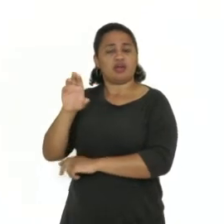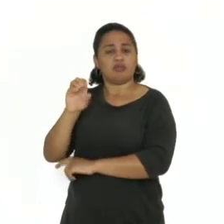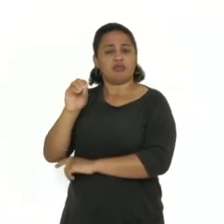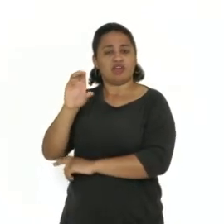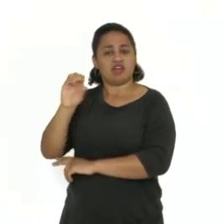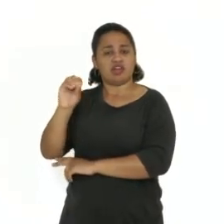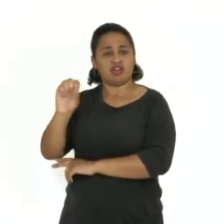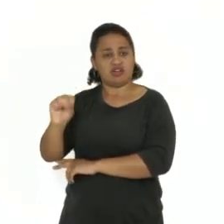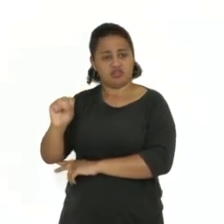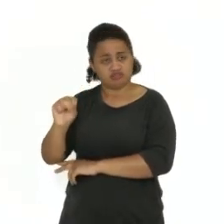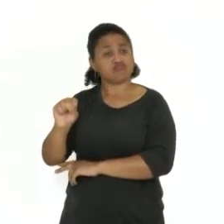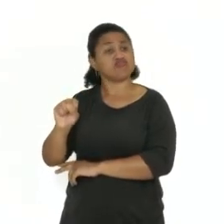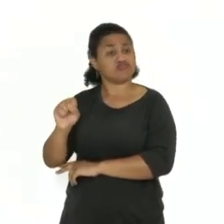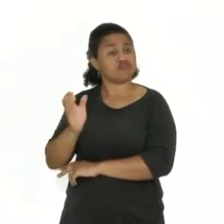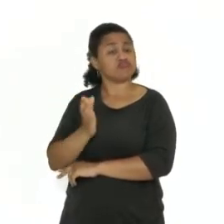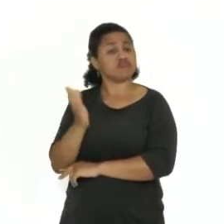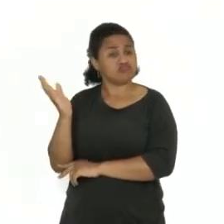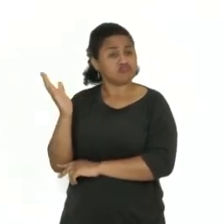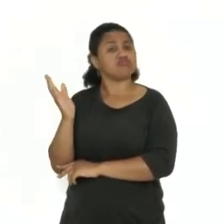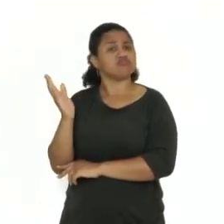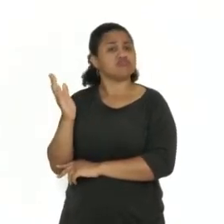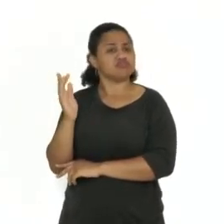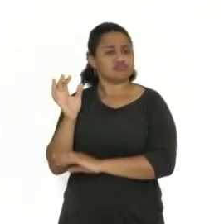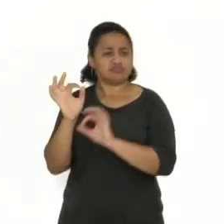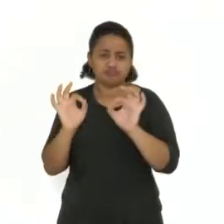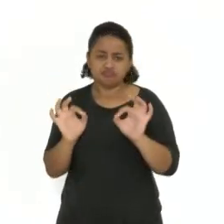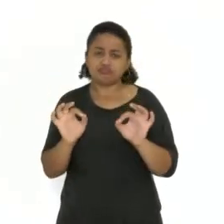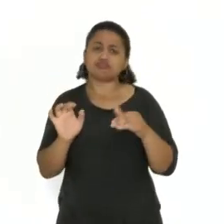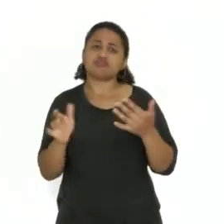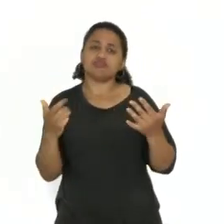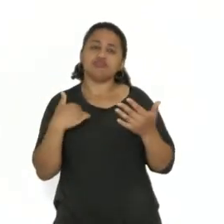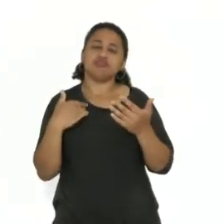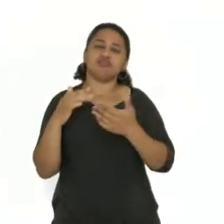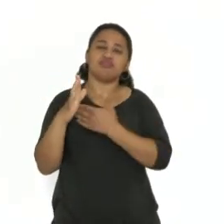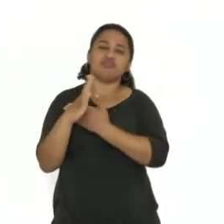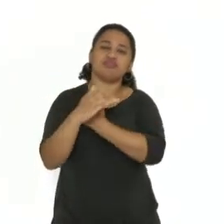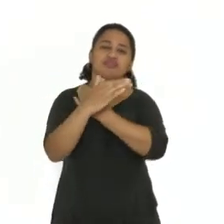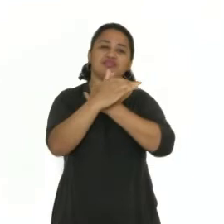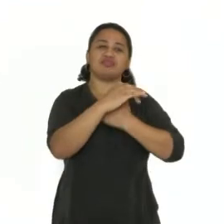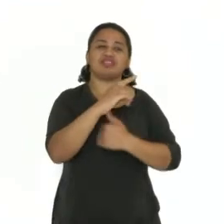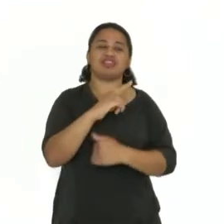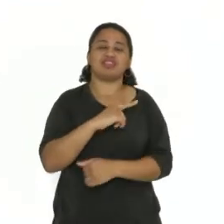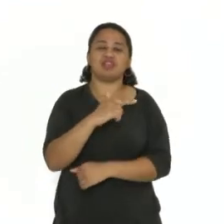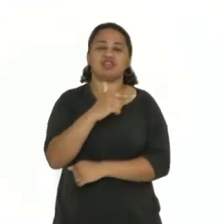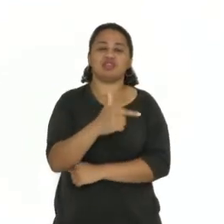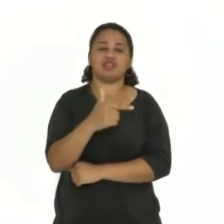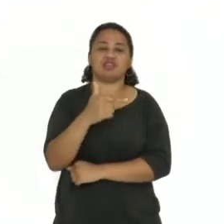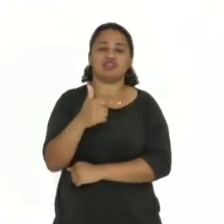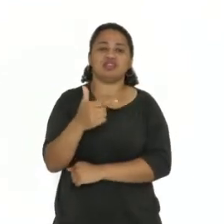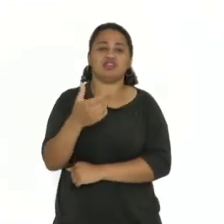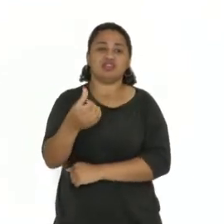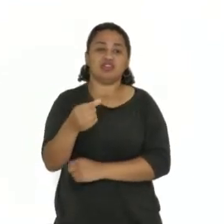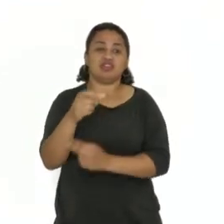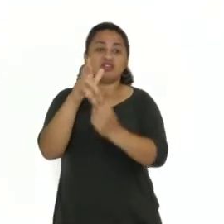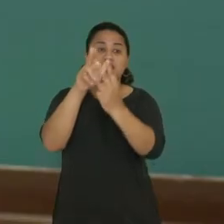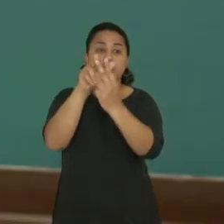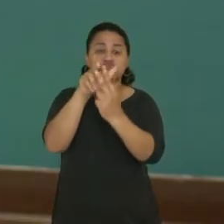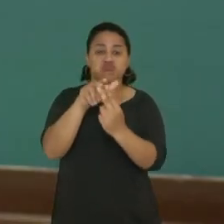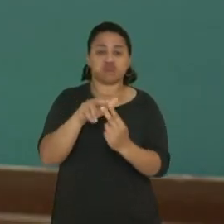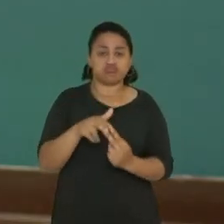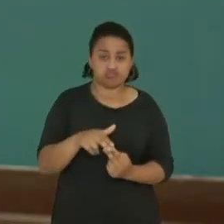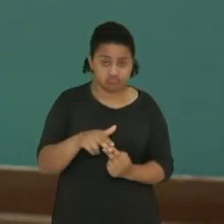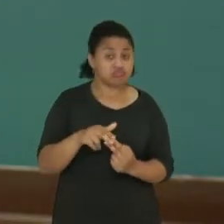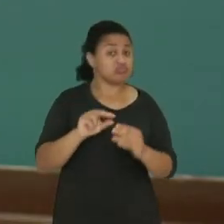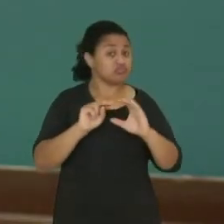Polyomatus atlântica, por causa do local onde ela está. O inseto tem 226 pares de